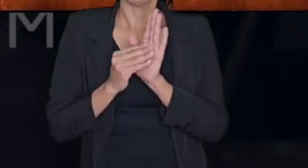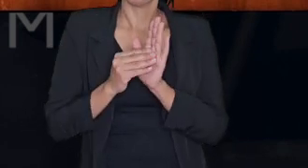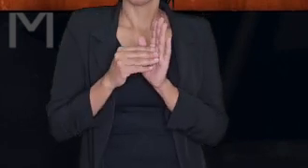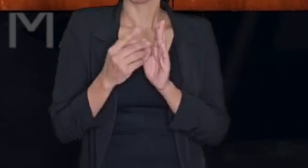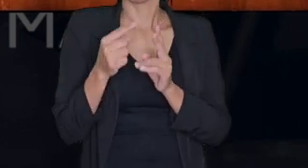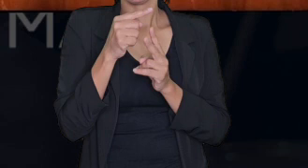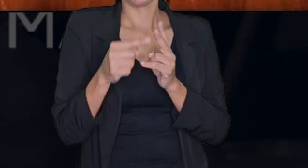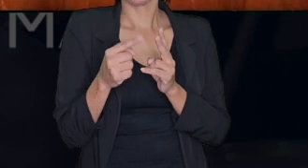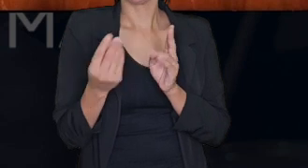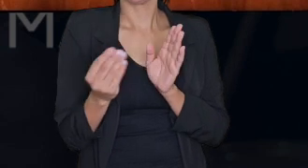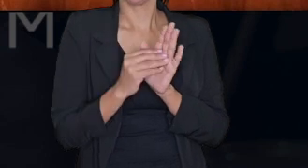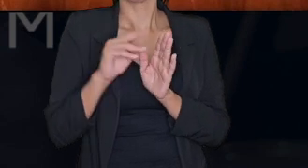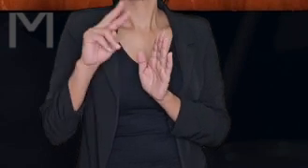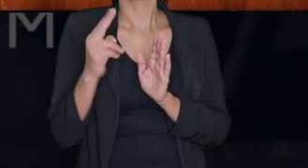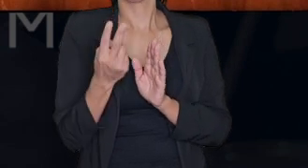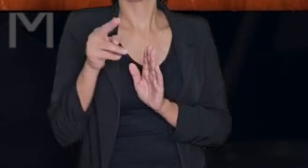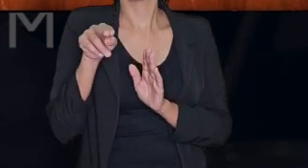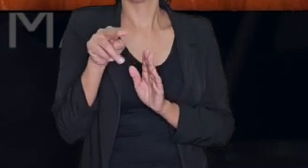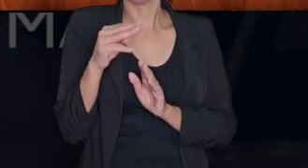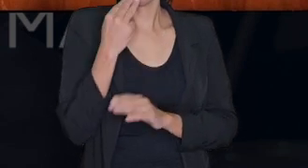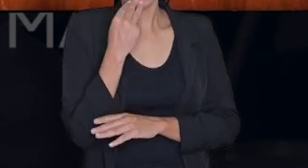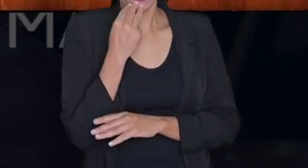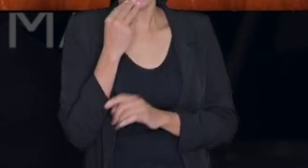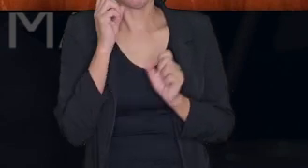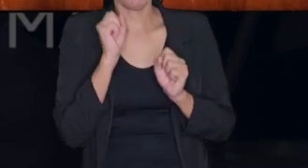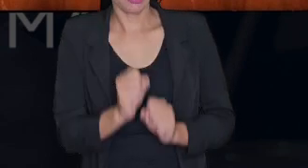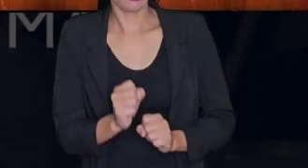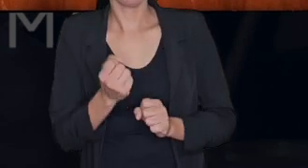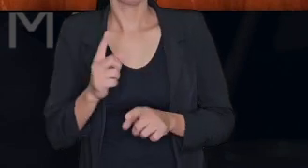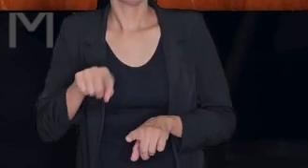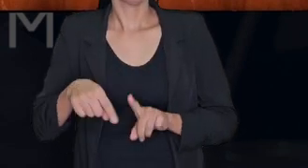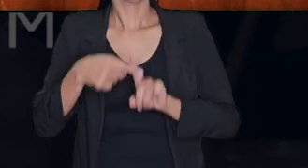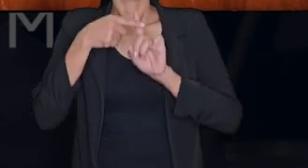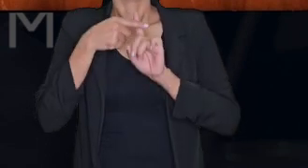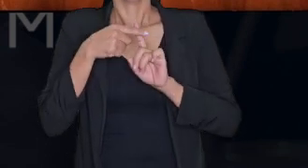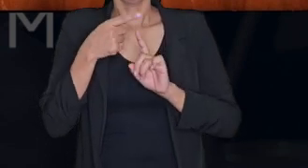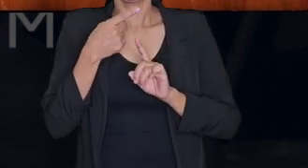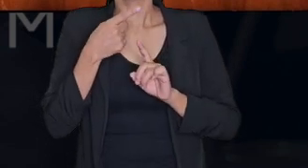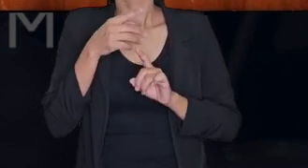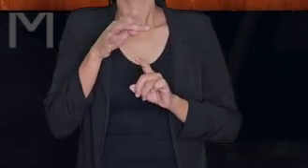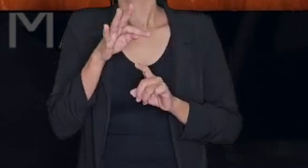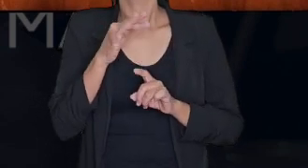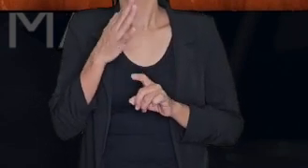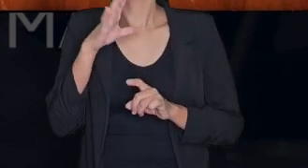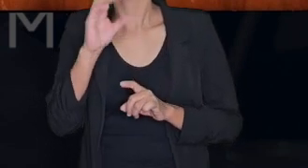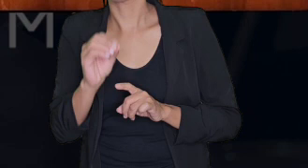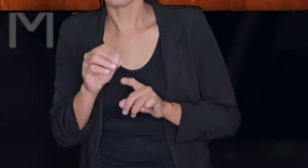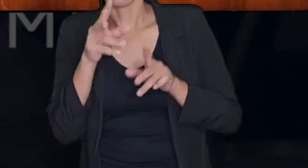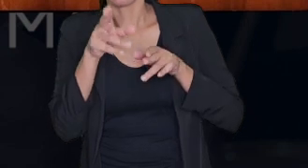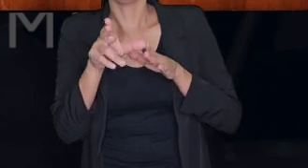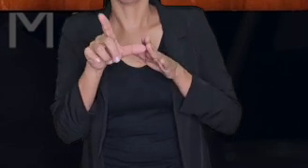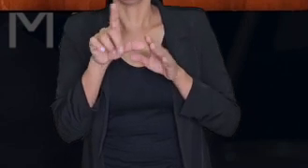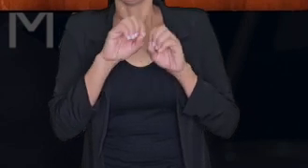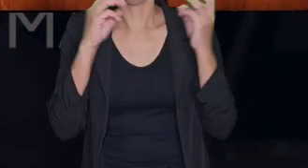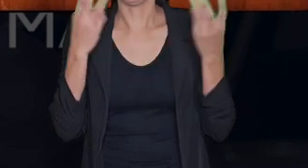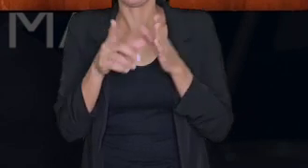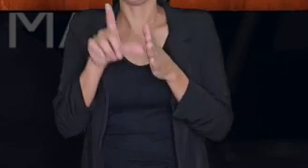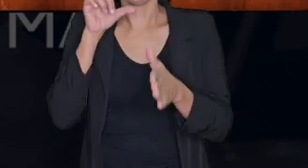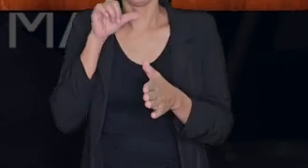da declaração de renda, valor histórico. Eles podem colocar os 2 milhões, vão ter um benefício fiscal